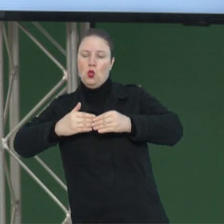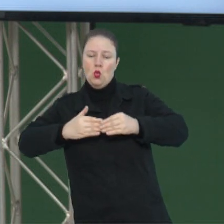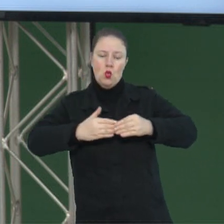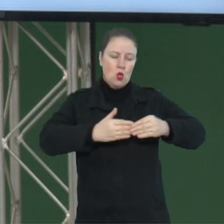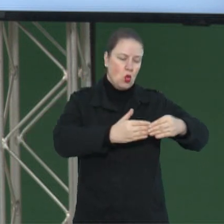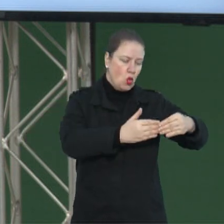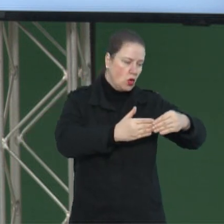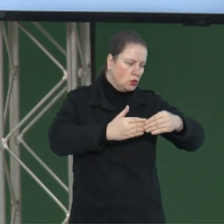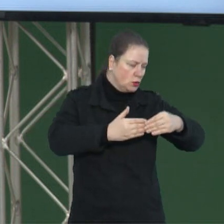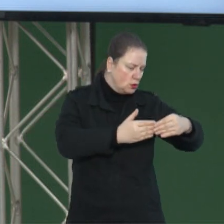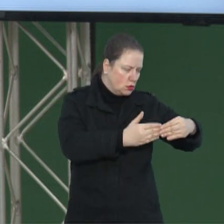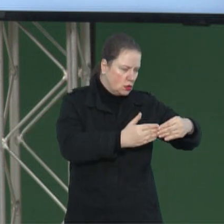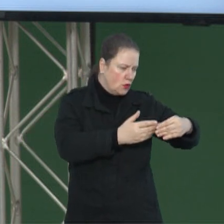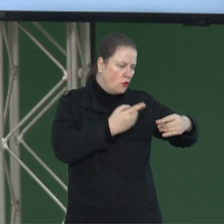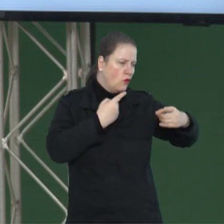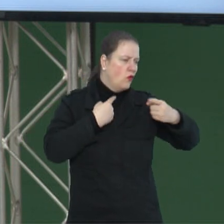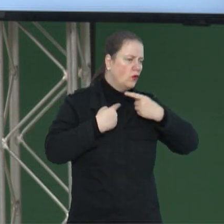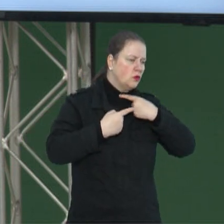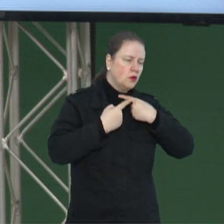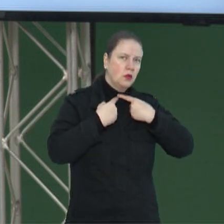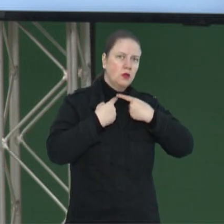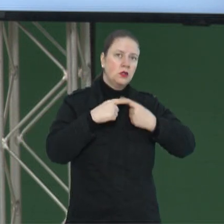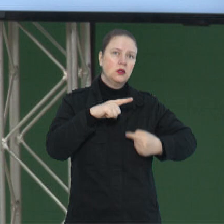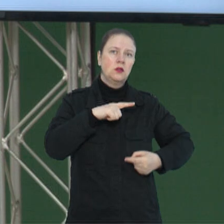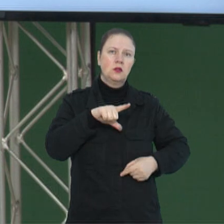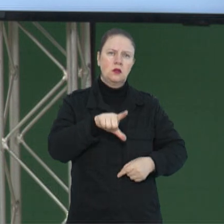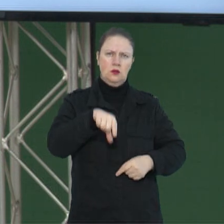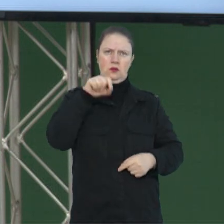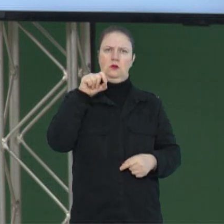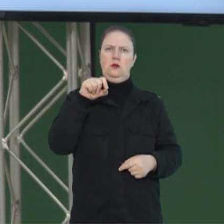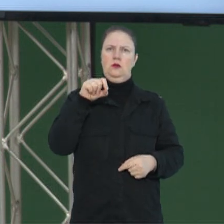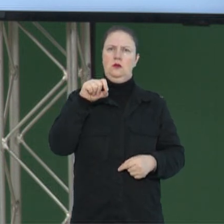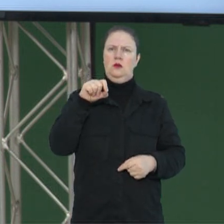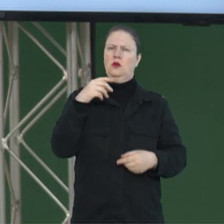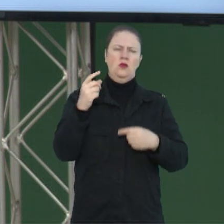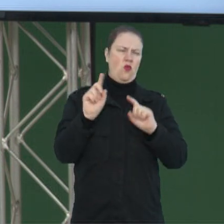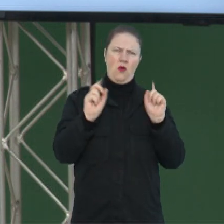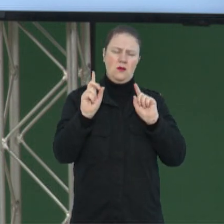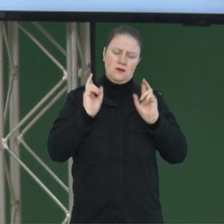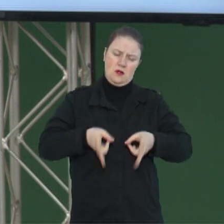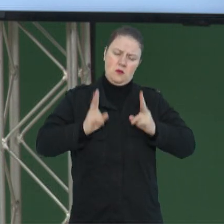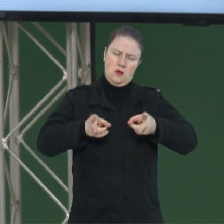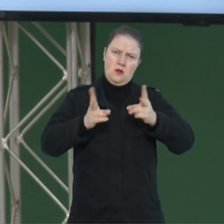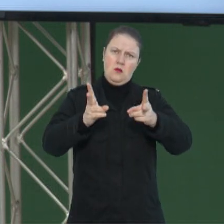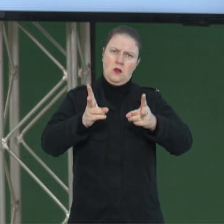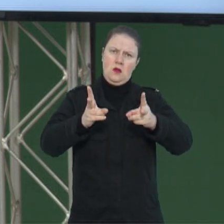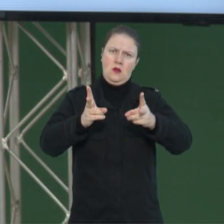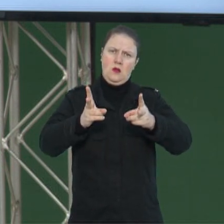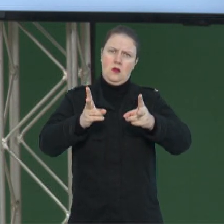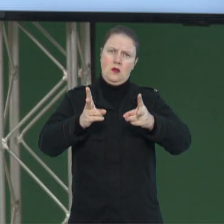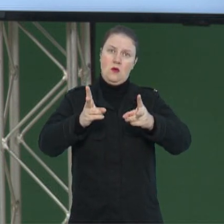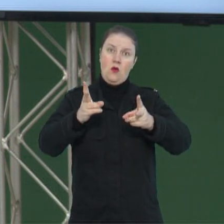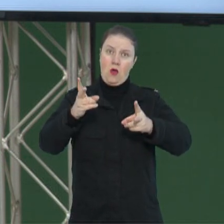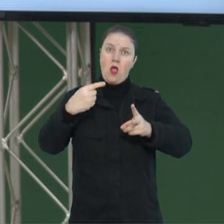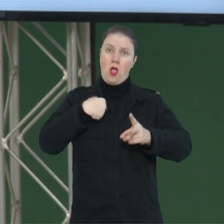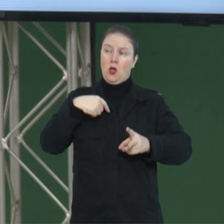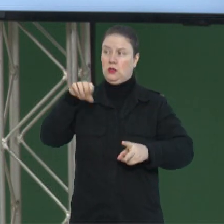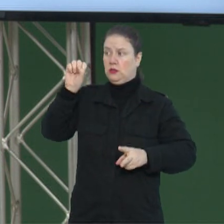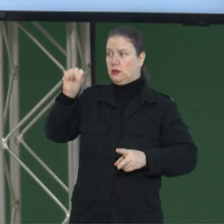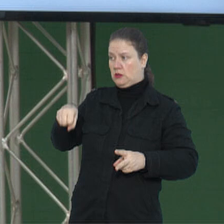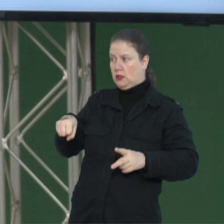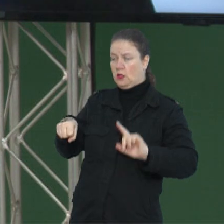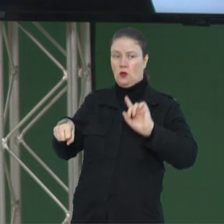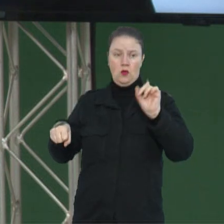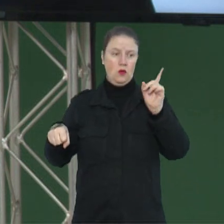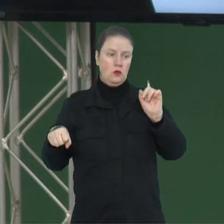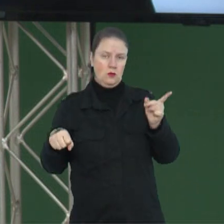há uma escolha. Como assim, professor? Nem sempre, quando segue uma vontade, você está dizendo sim ou não.